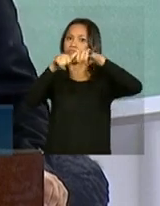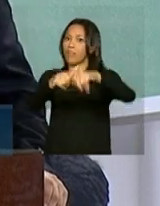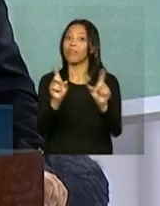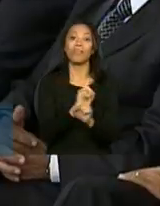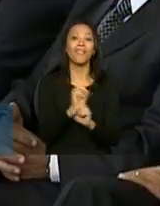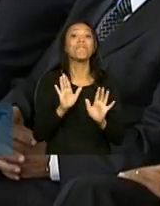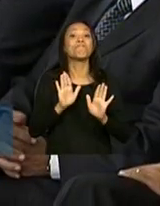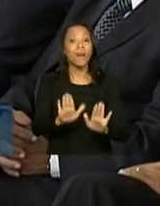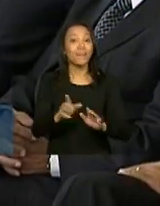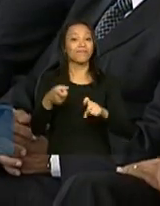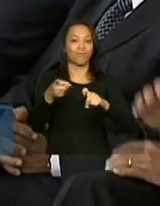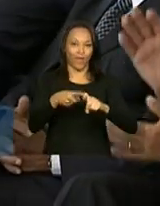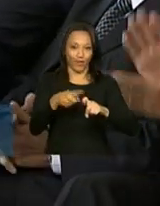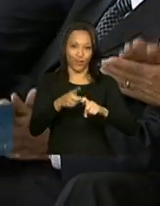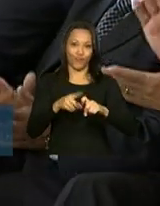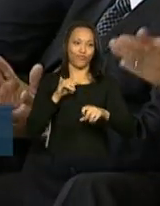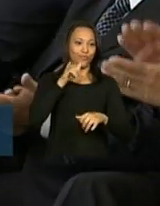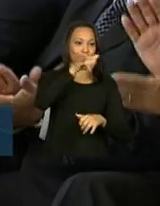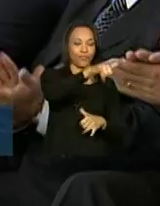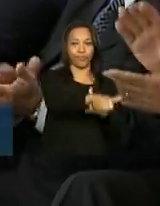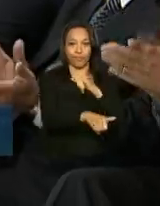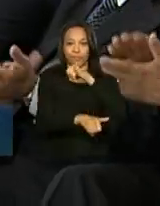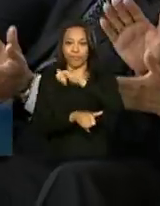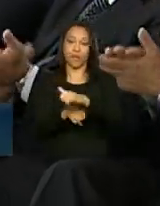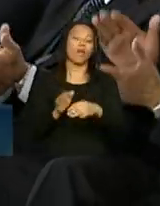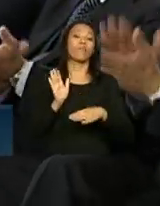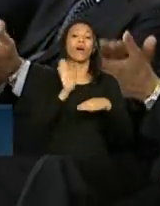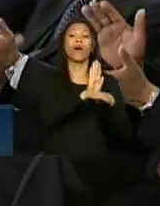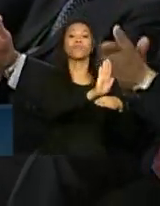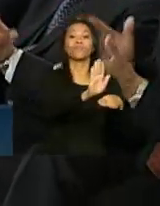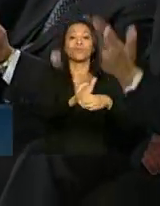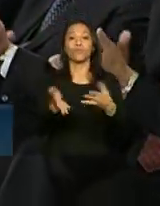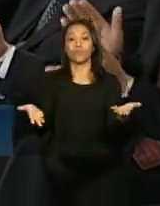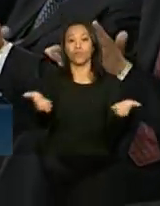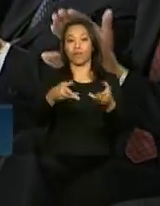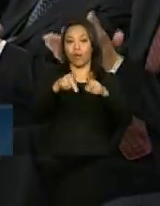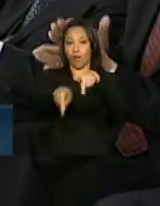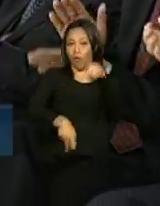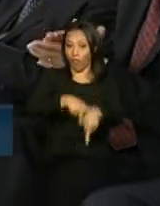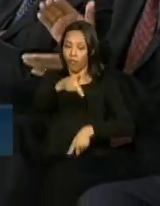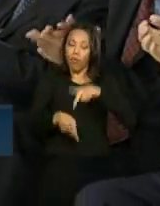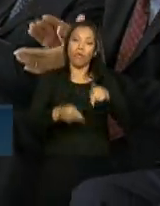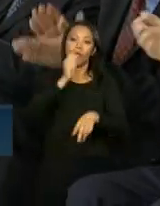levar médicos para atender o povo brasileiro.